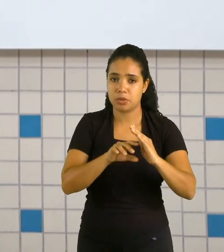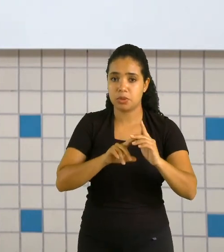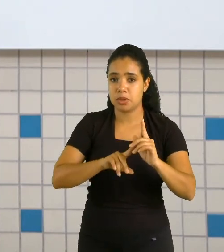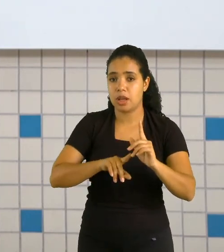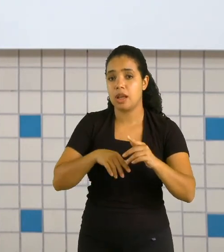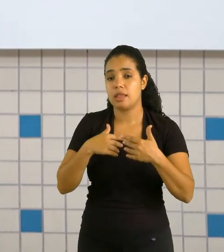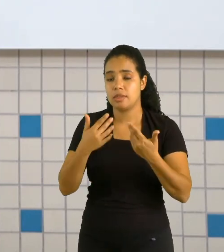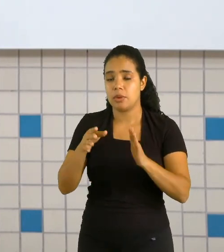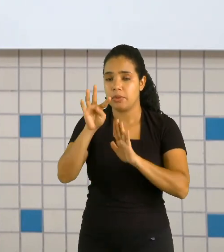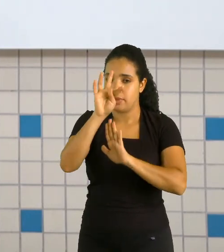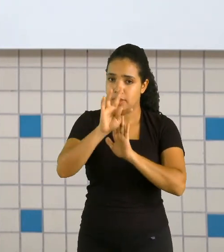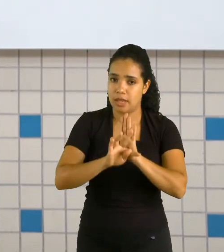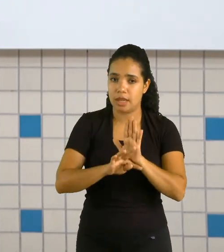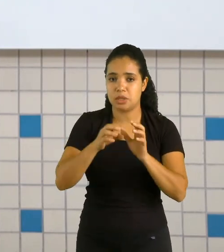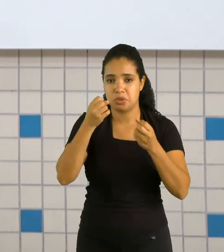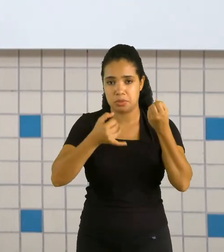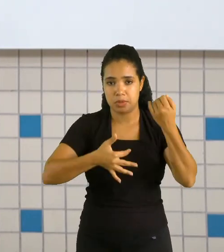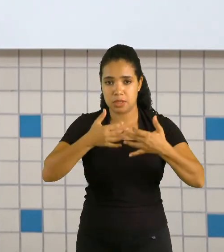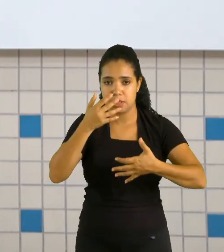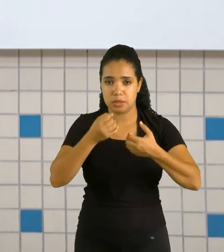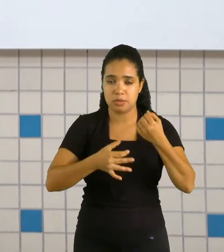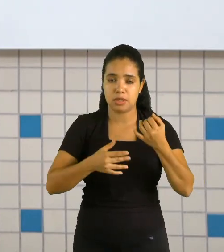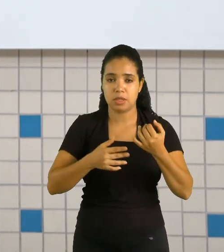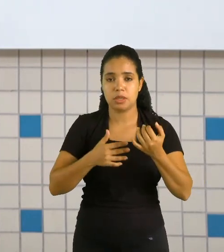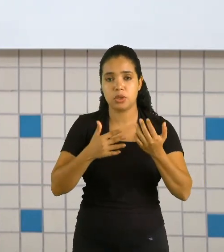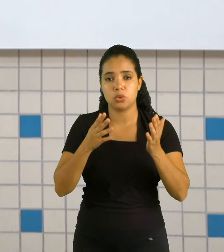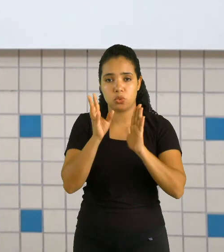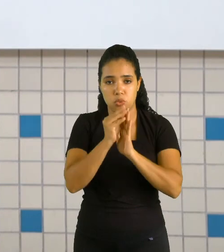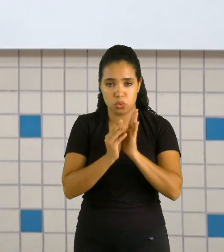os textos explicando o que nós vimos